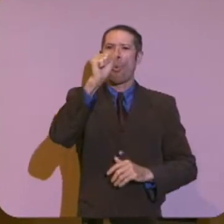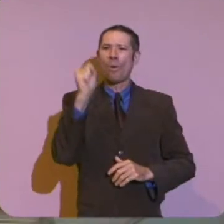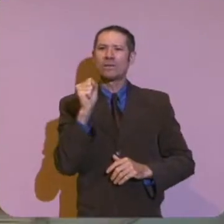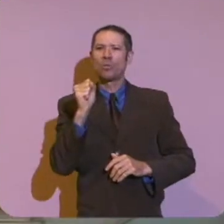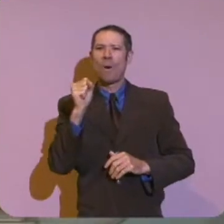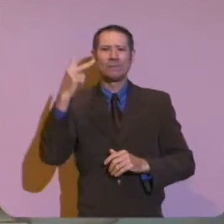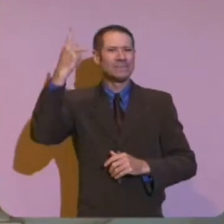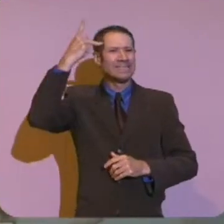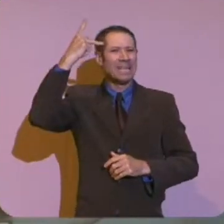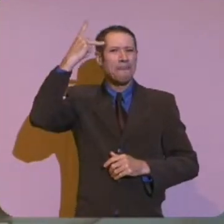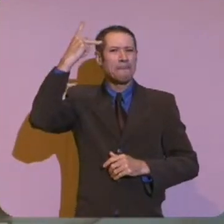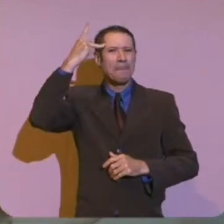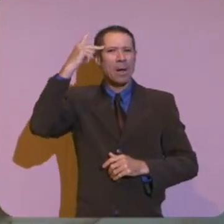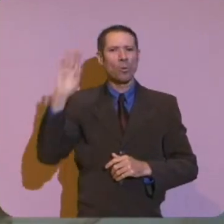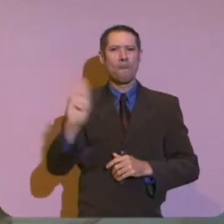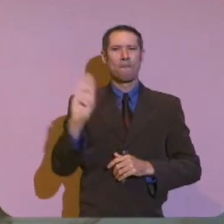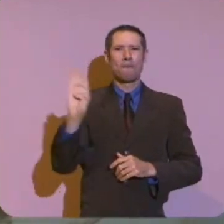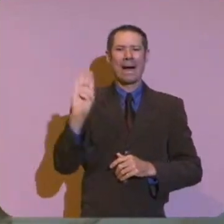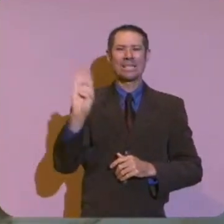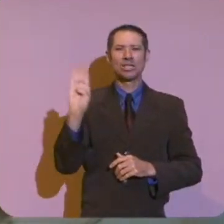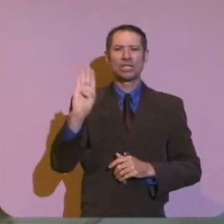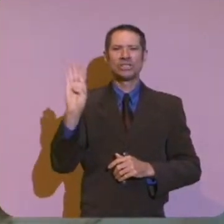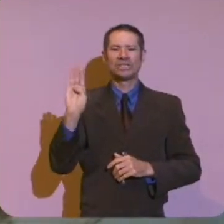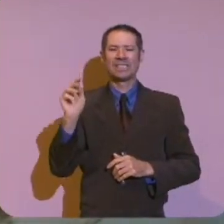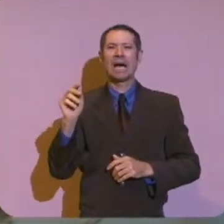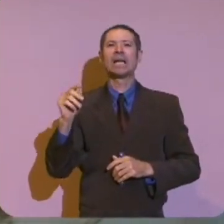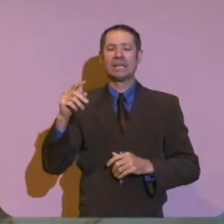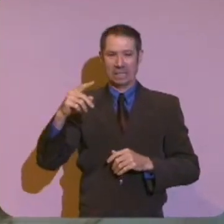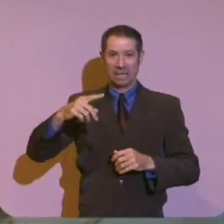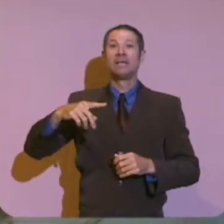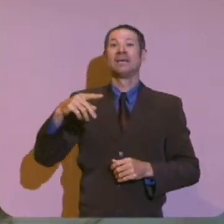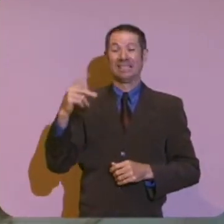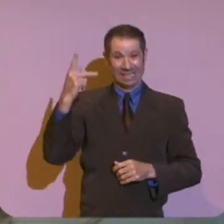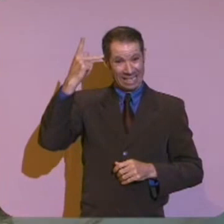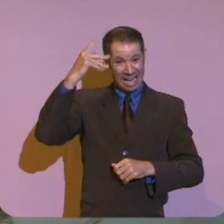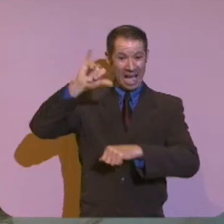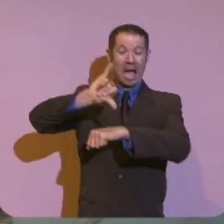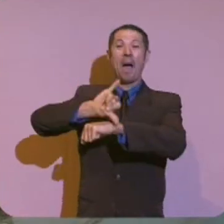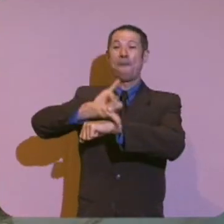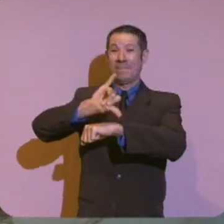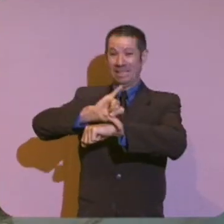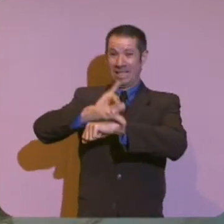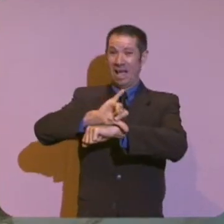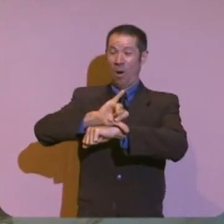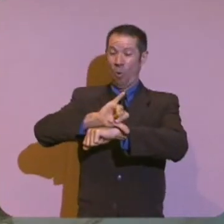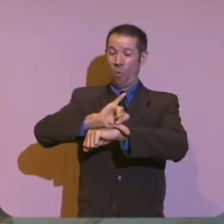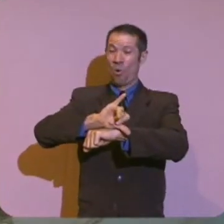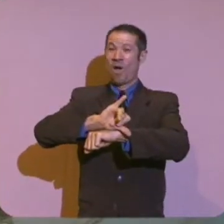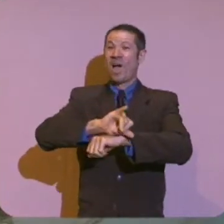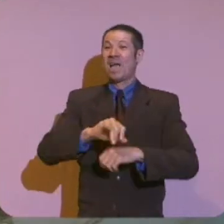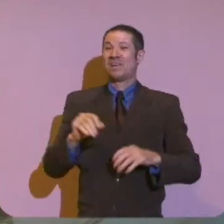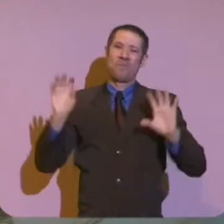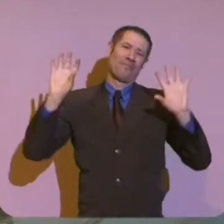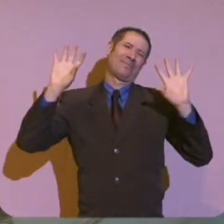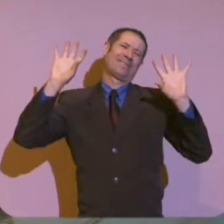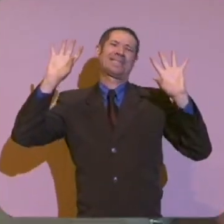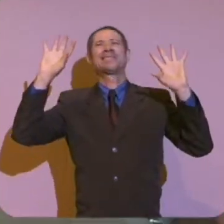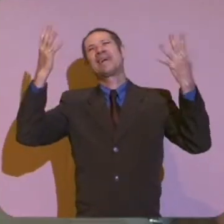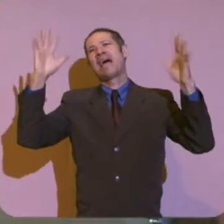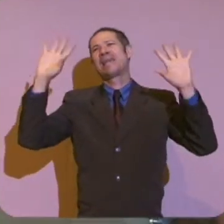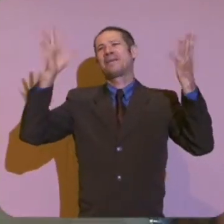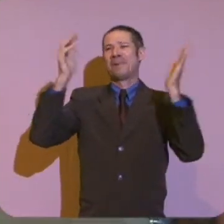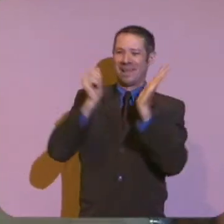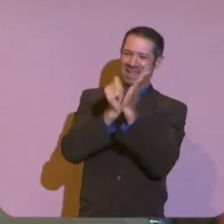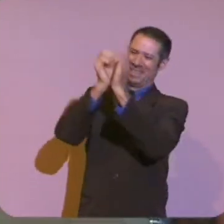São Paulo, na Igreja Batista de Água Branca, 40 anos de ministério. E eu vou celebrar isso, vou